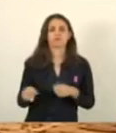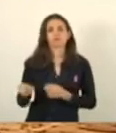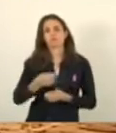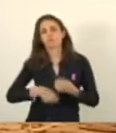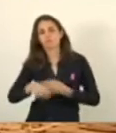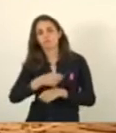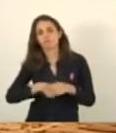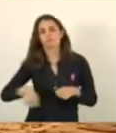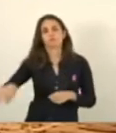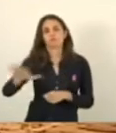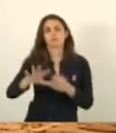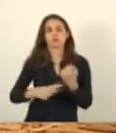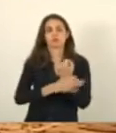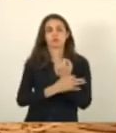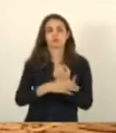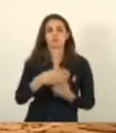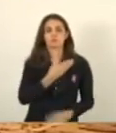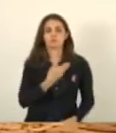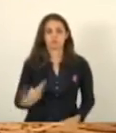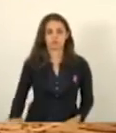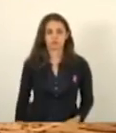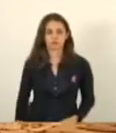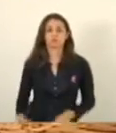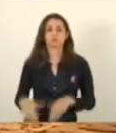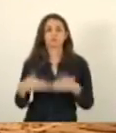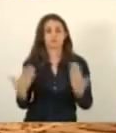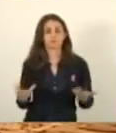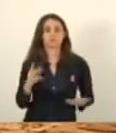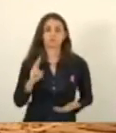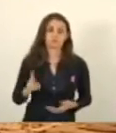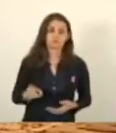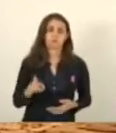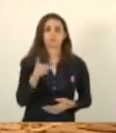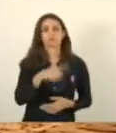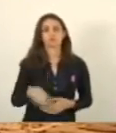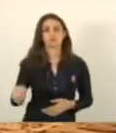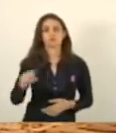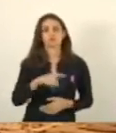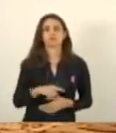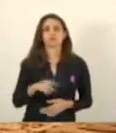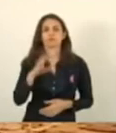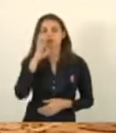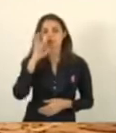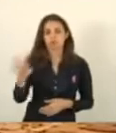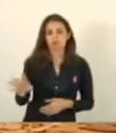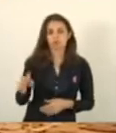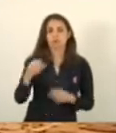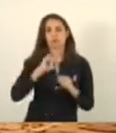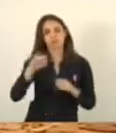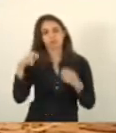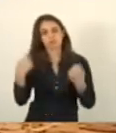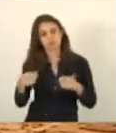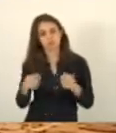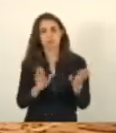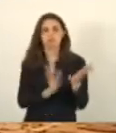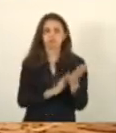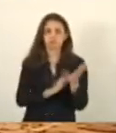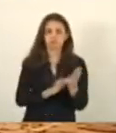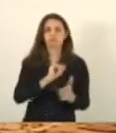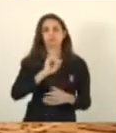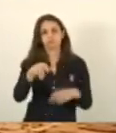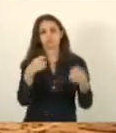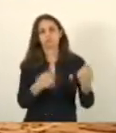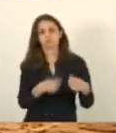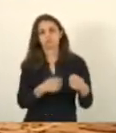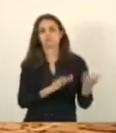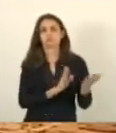na segurança pública. Então, nós vamos continuar aqui de maneira independente, criticando quando tiver que criticar, elogiar